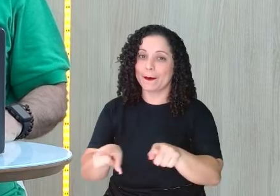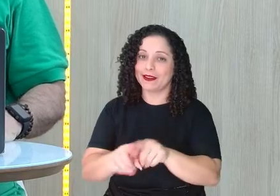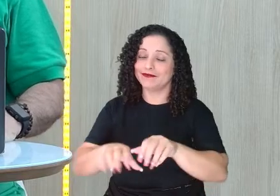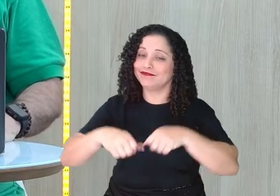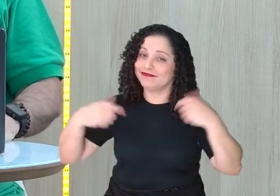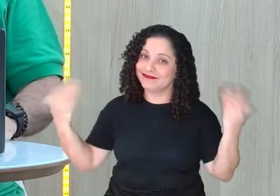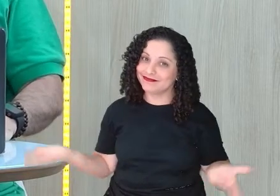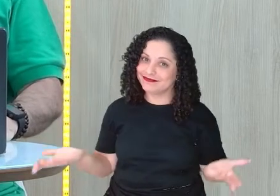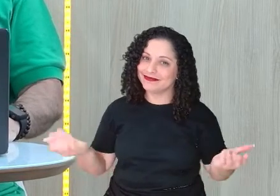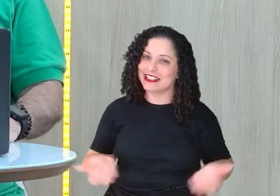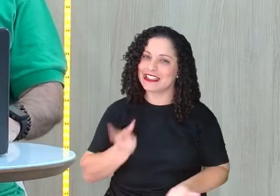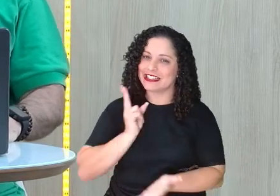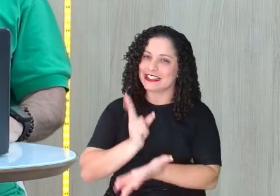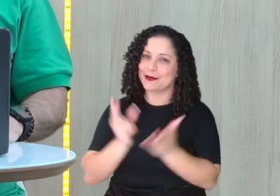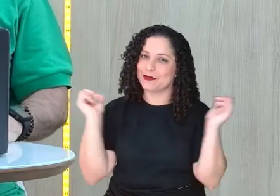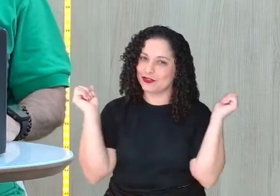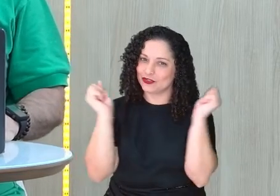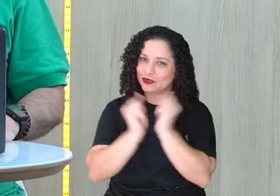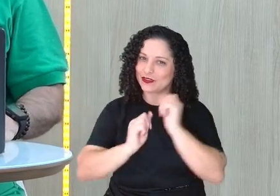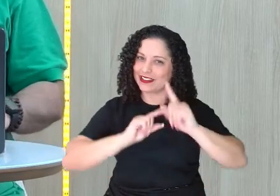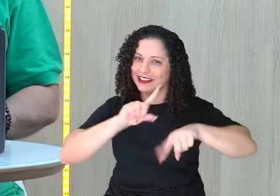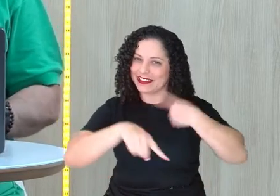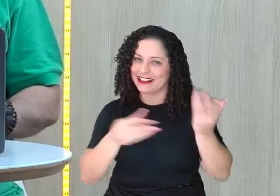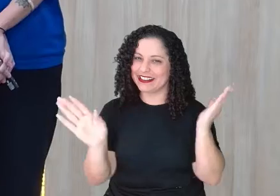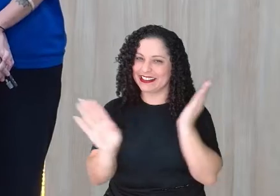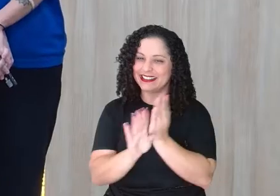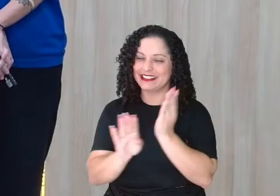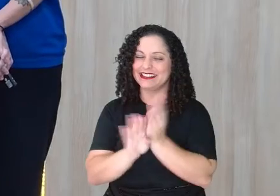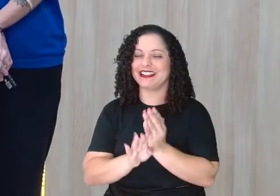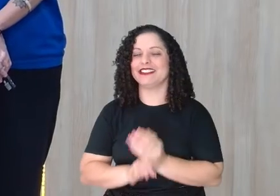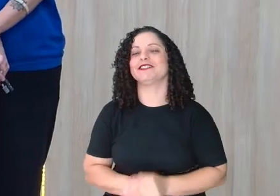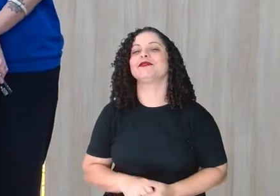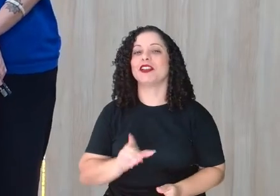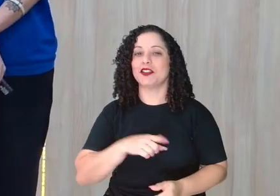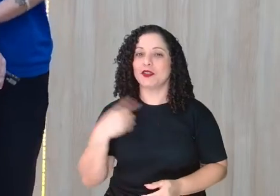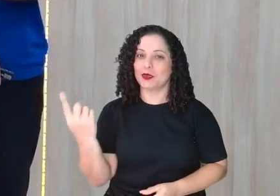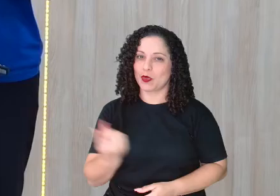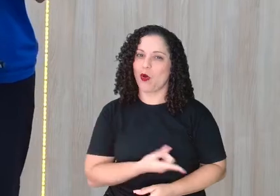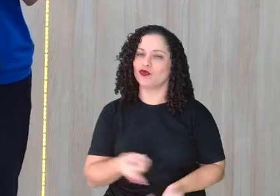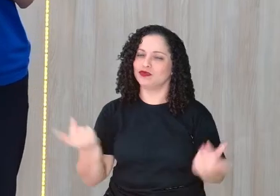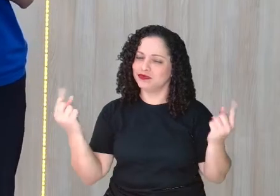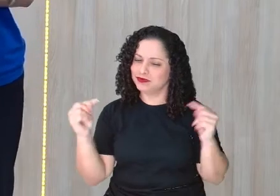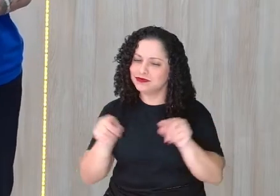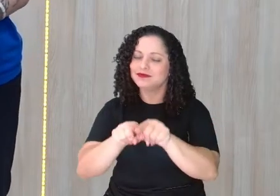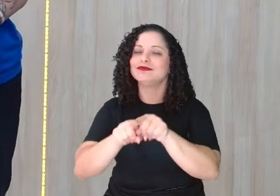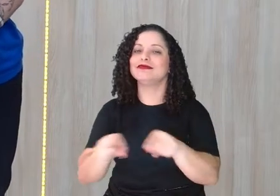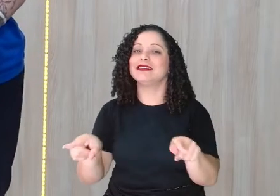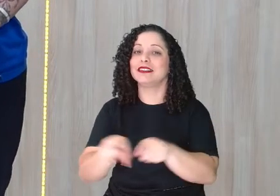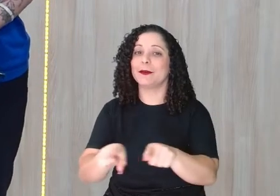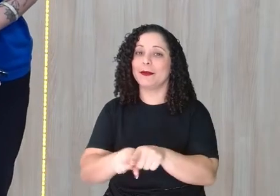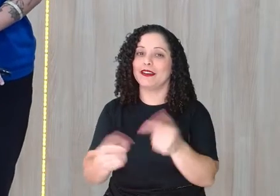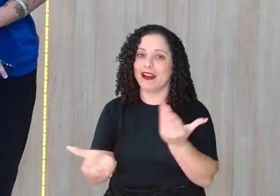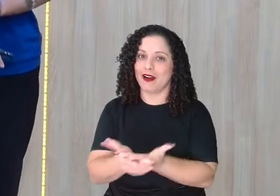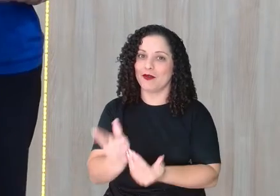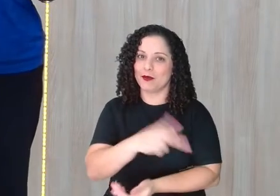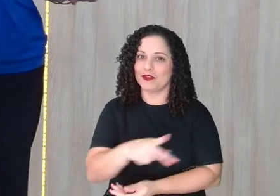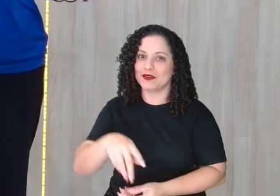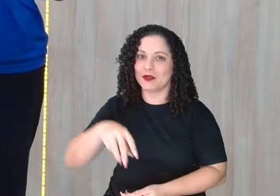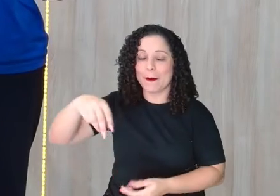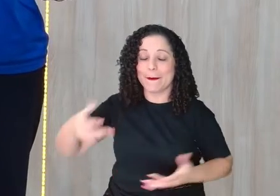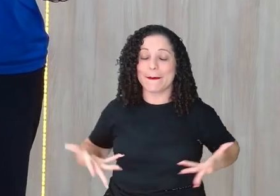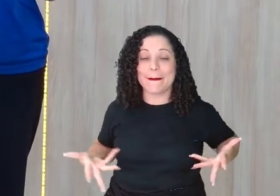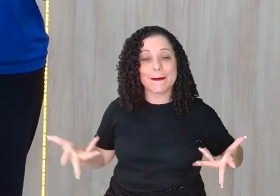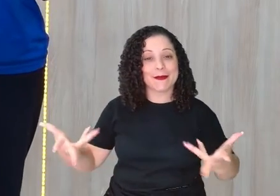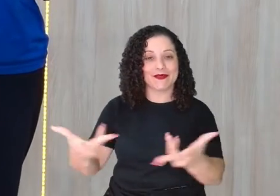tamo junto, até a nossa próxima aula. Tamo junto, a aula do professor Luciano também é maravilhosa, né? Eu sou